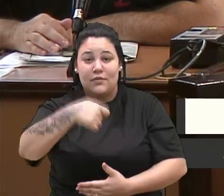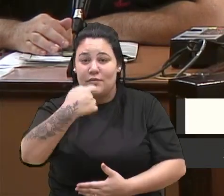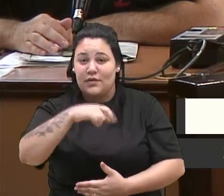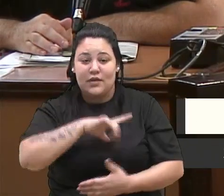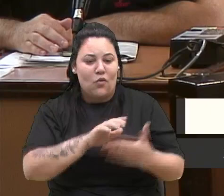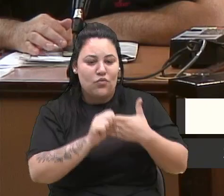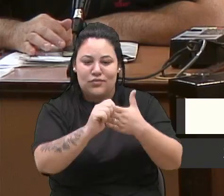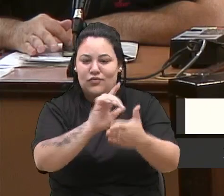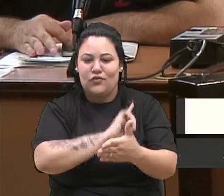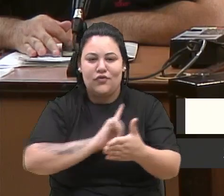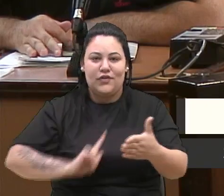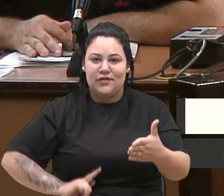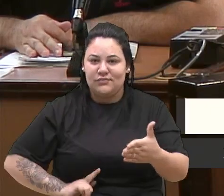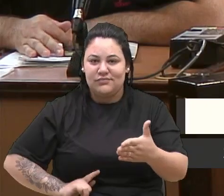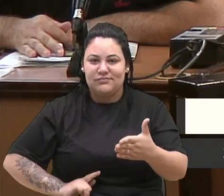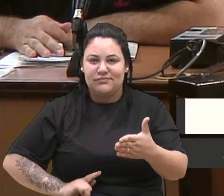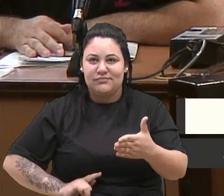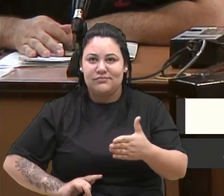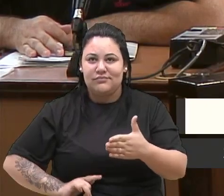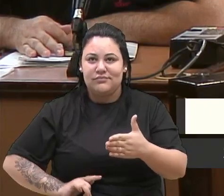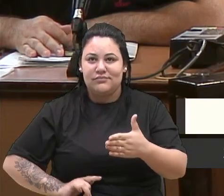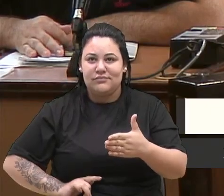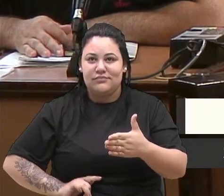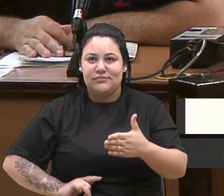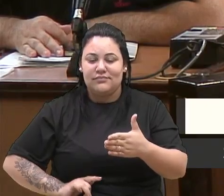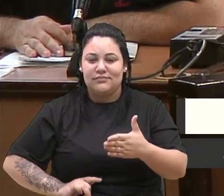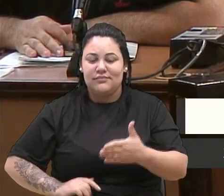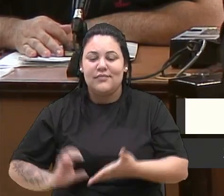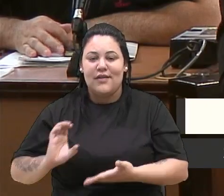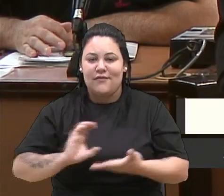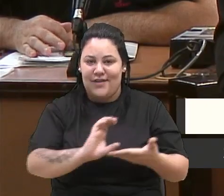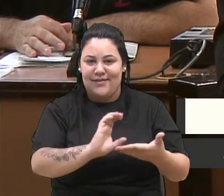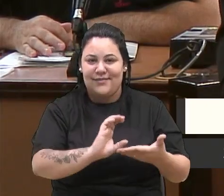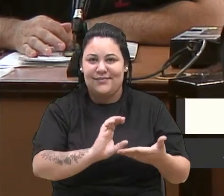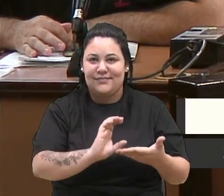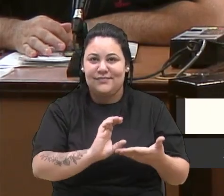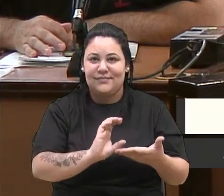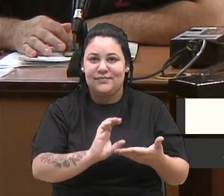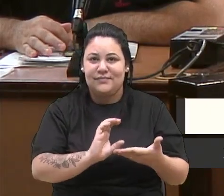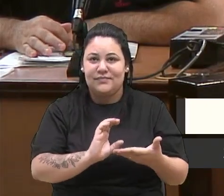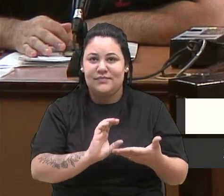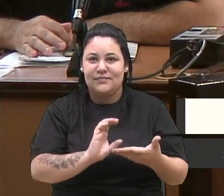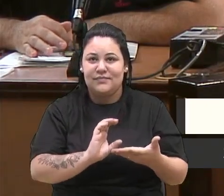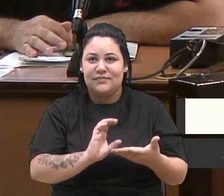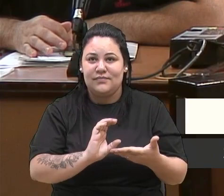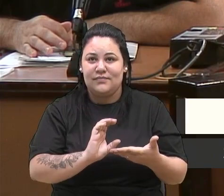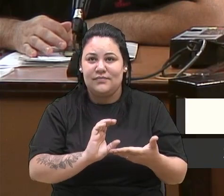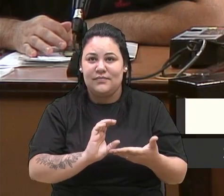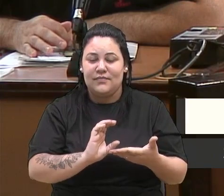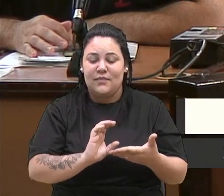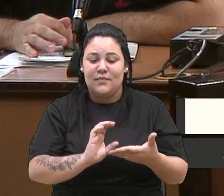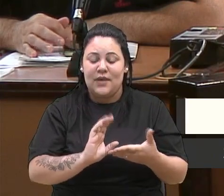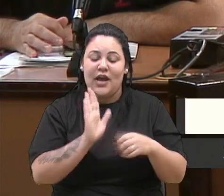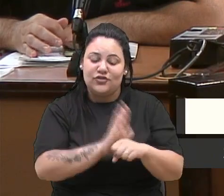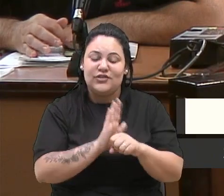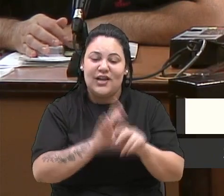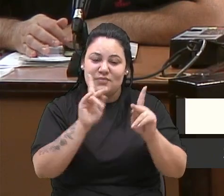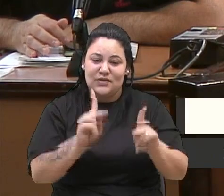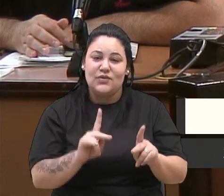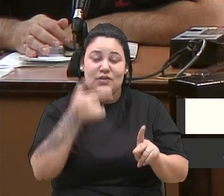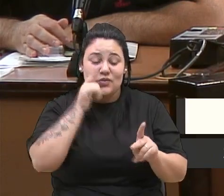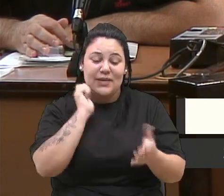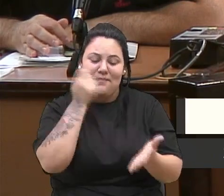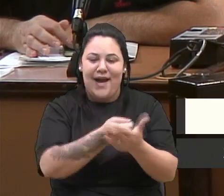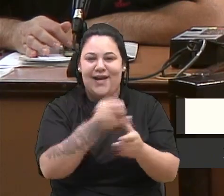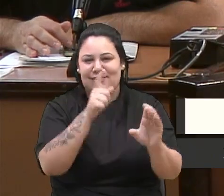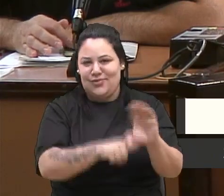do governo aportar dinheiro para tirar esse pessoal, desculpem a expressão, tirar o pé da lama. Mas